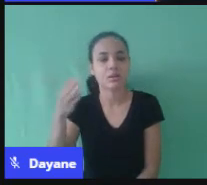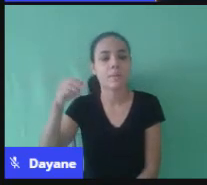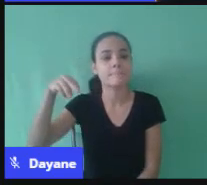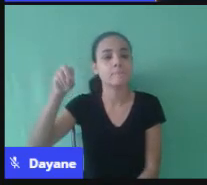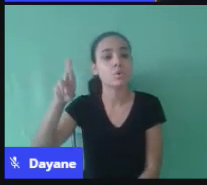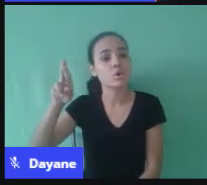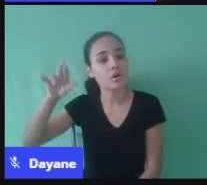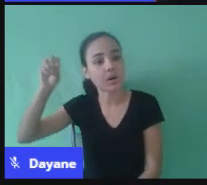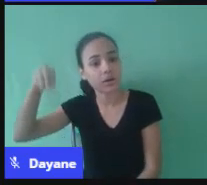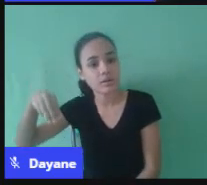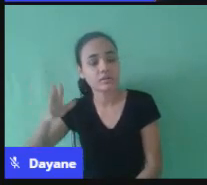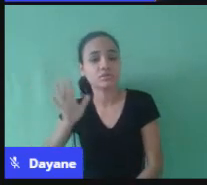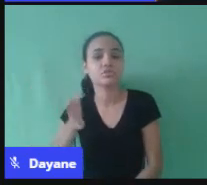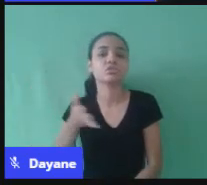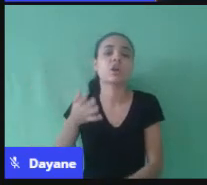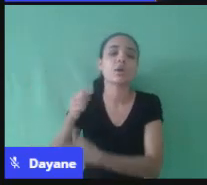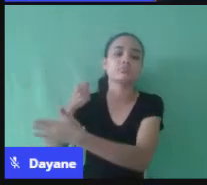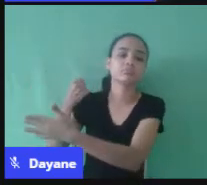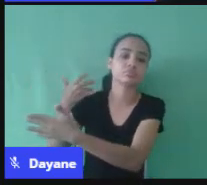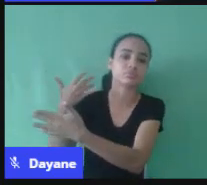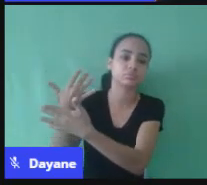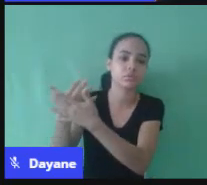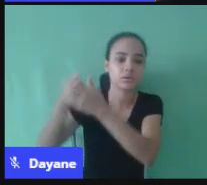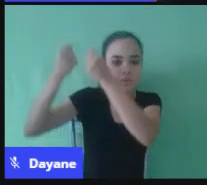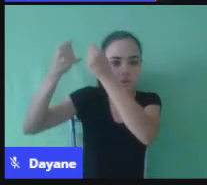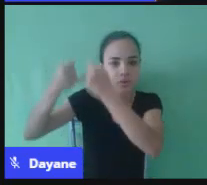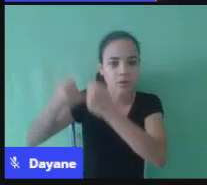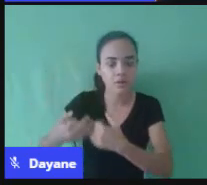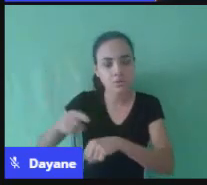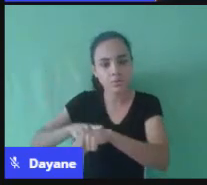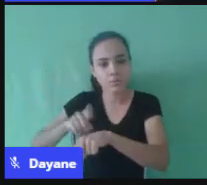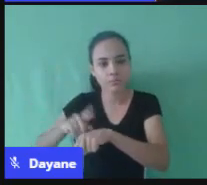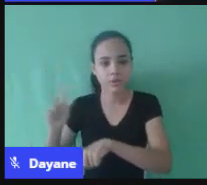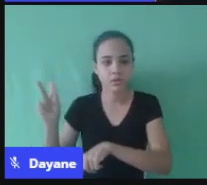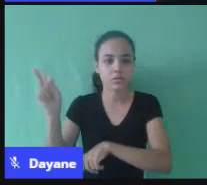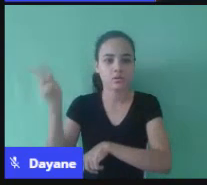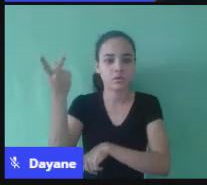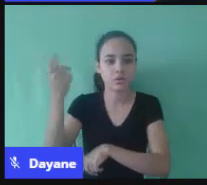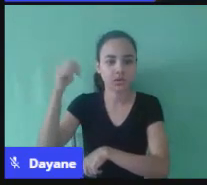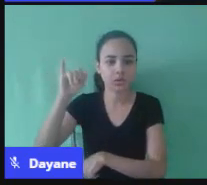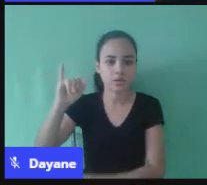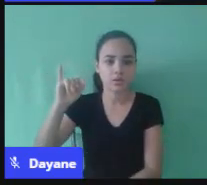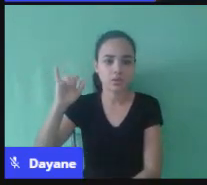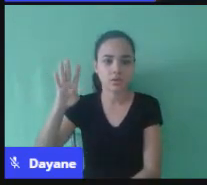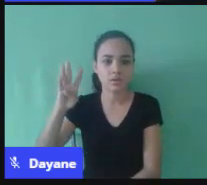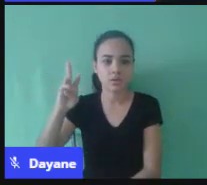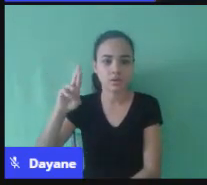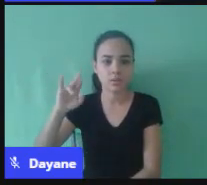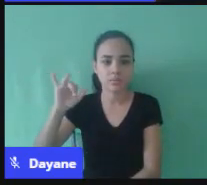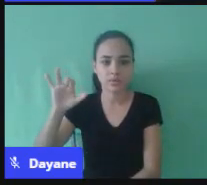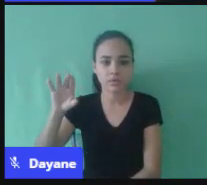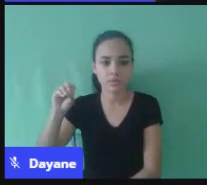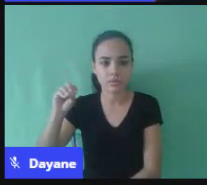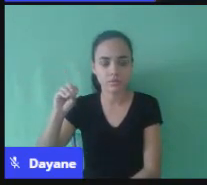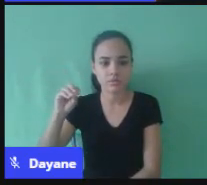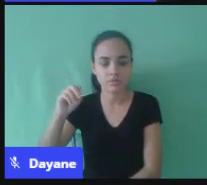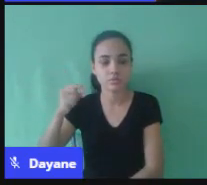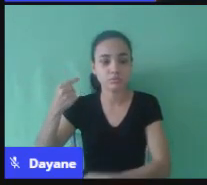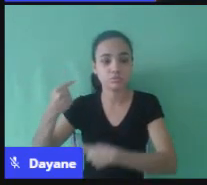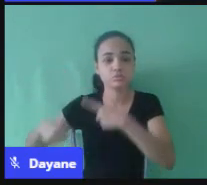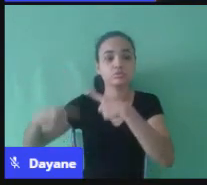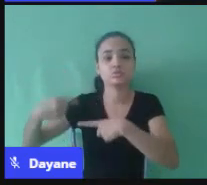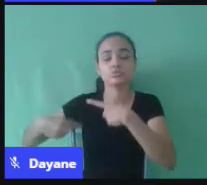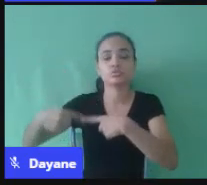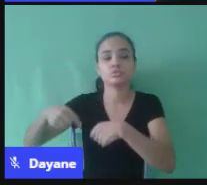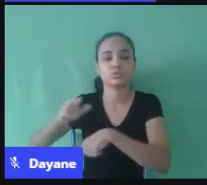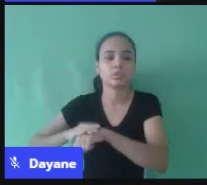do hibridismo já é uma perspectiva no mundo discutida há mais de uma década, nas